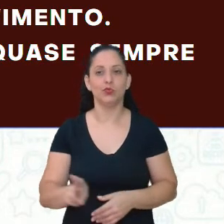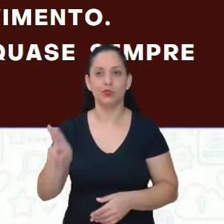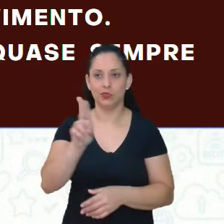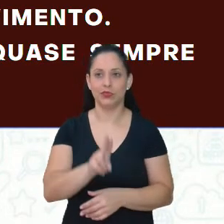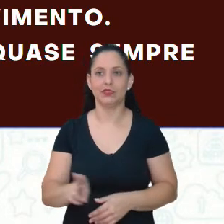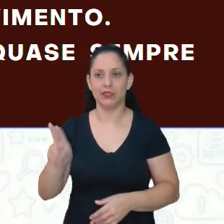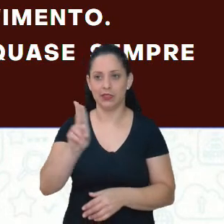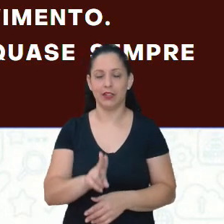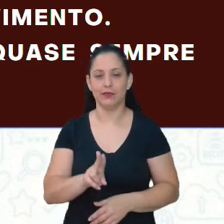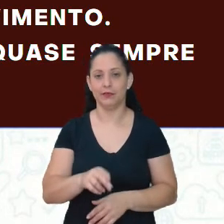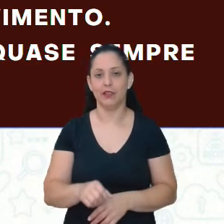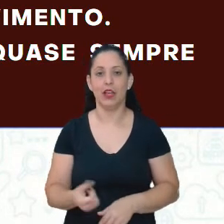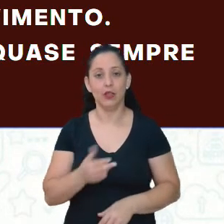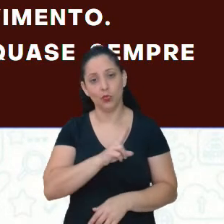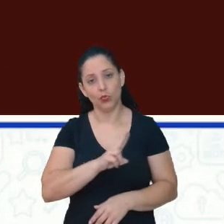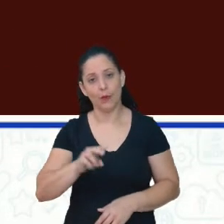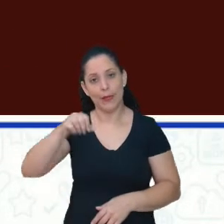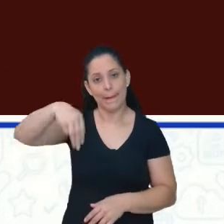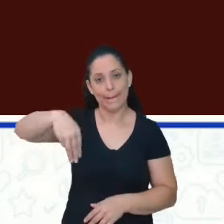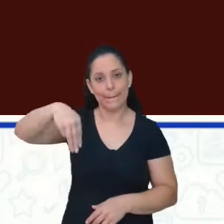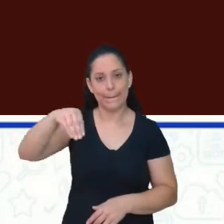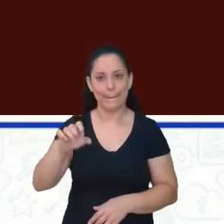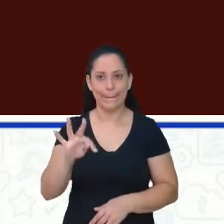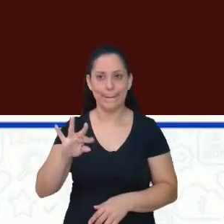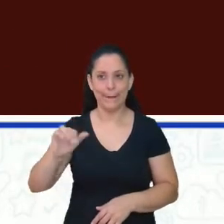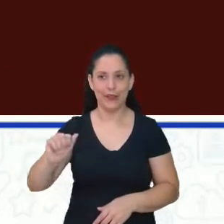questão a metalinguagem. metalinguagem. Tá?